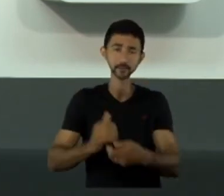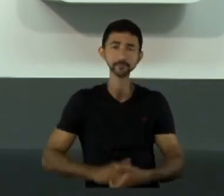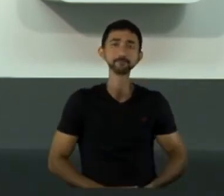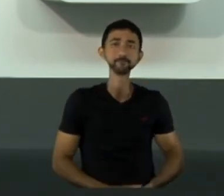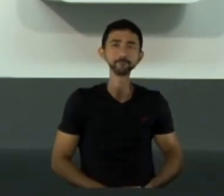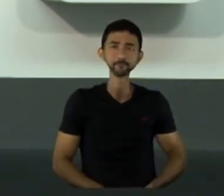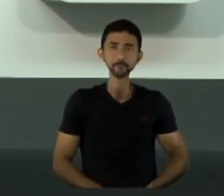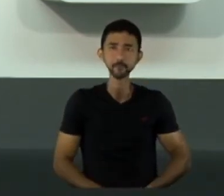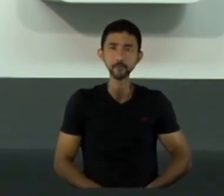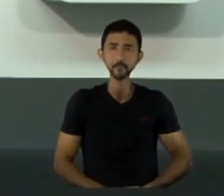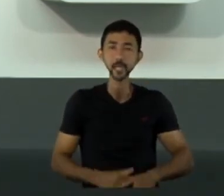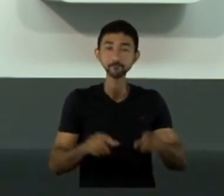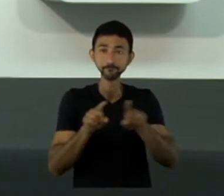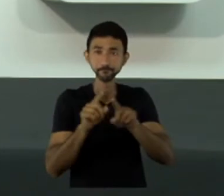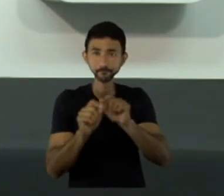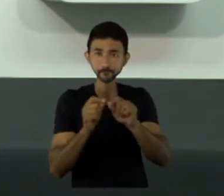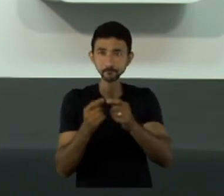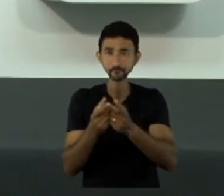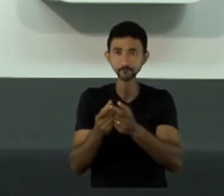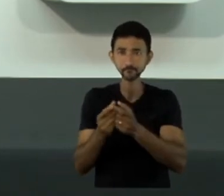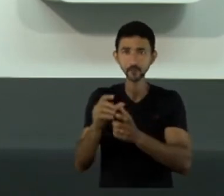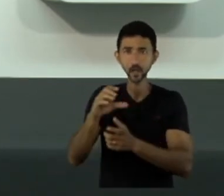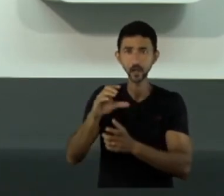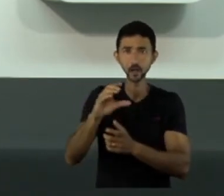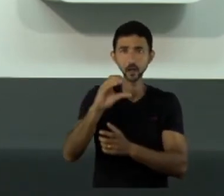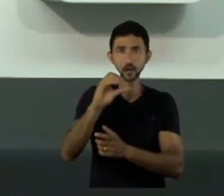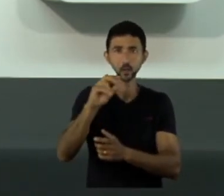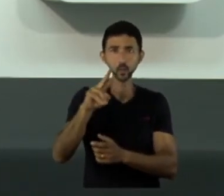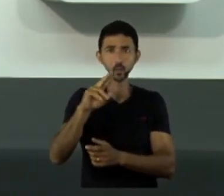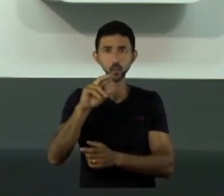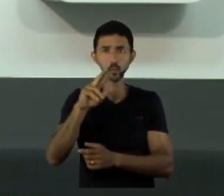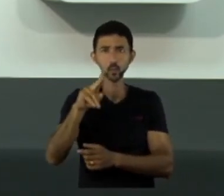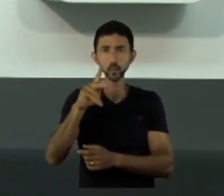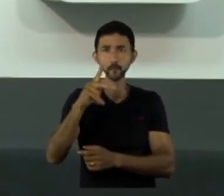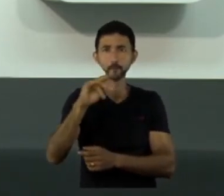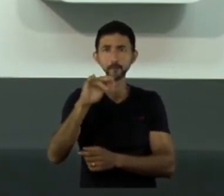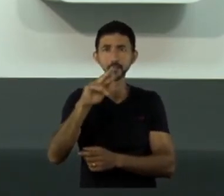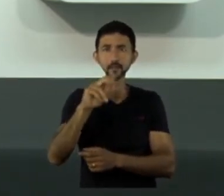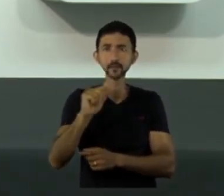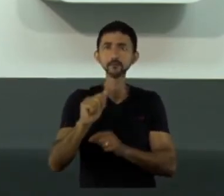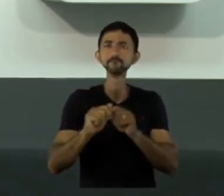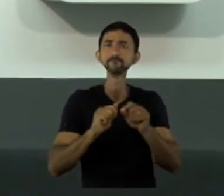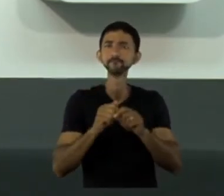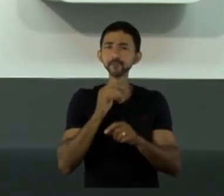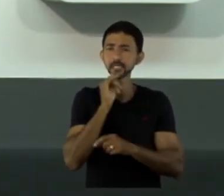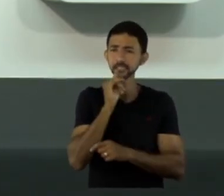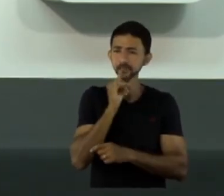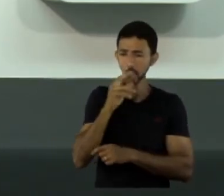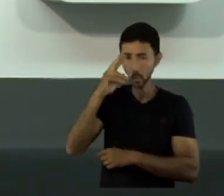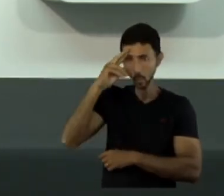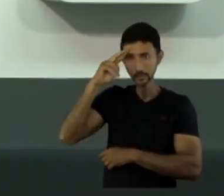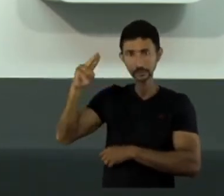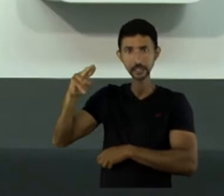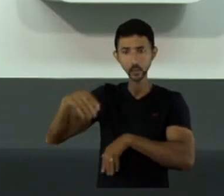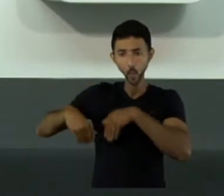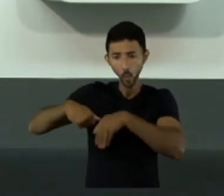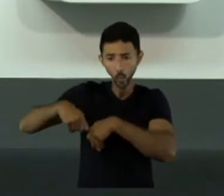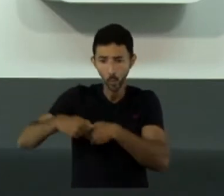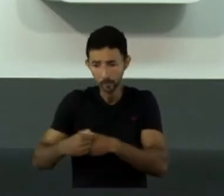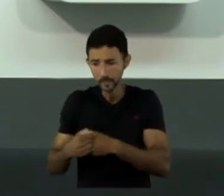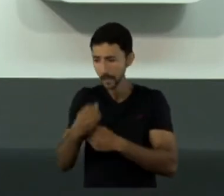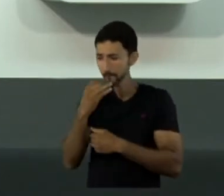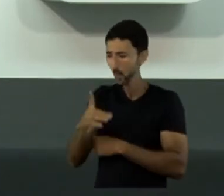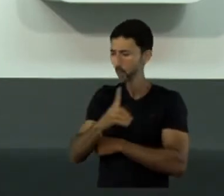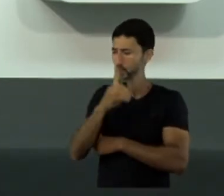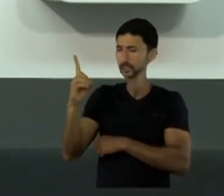tá? Nesse caso, tá só Curupira. Mas e se a Arara falasse assim, Senhor Curupira, bom